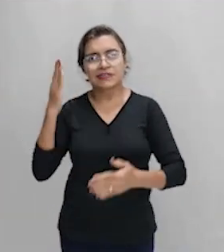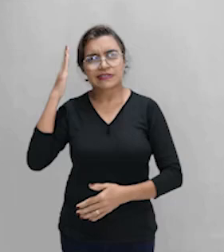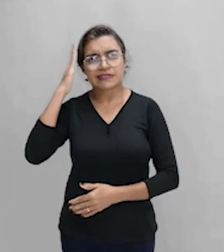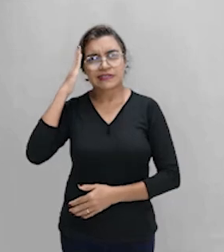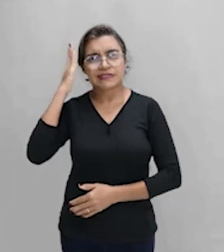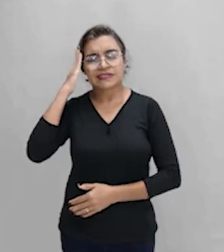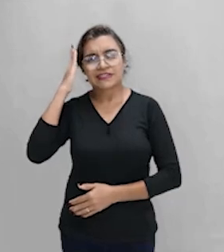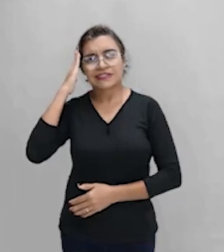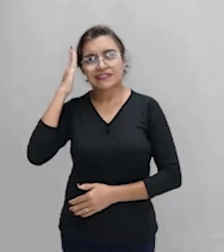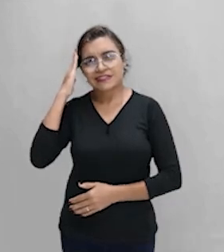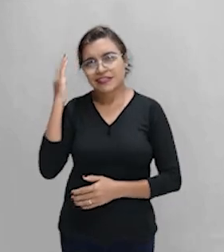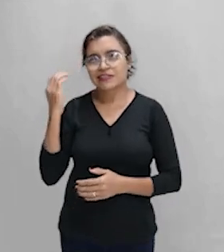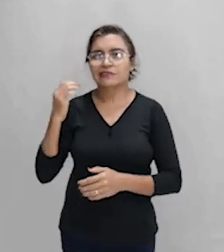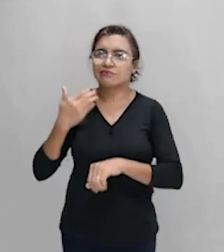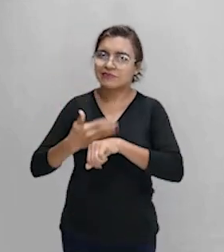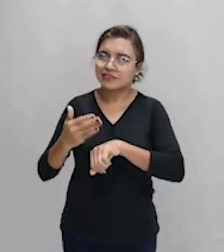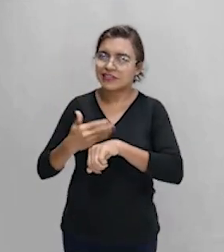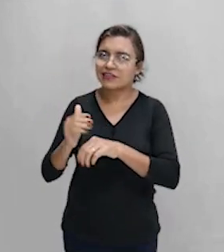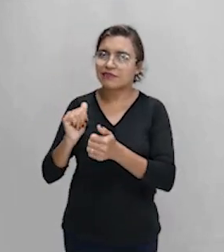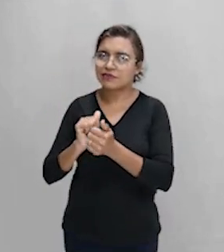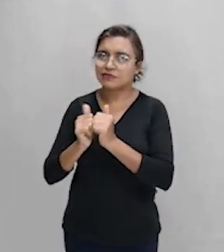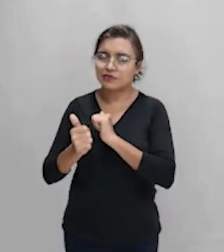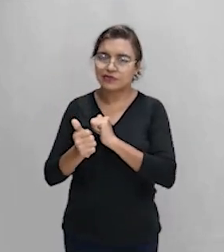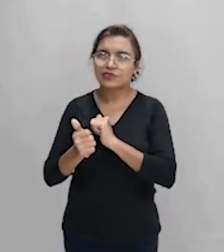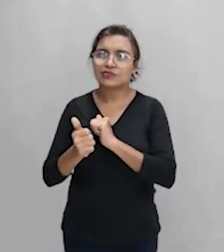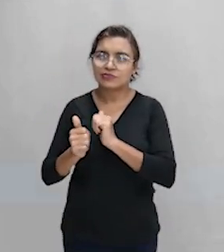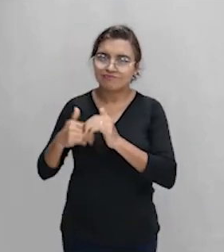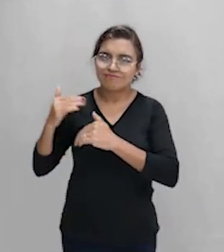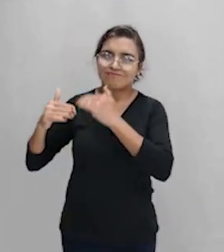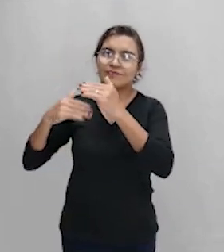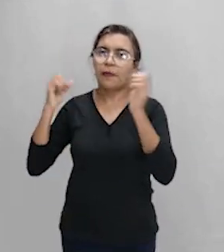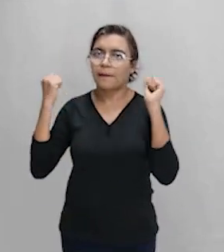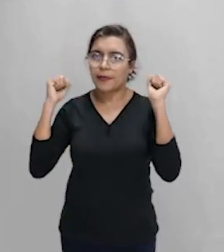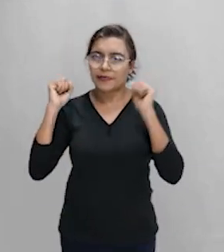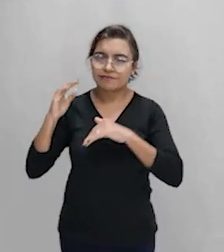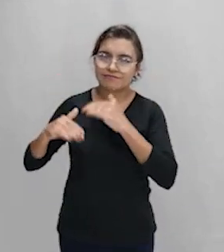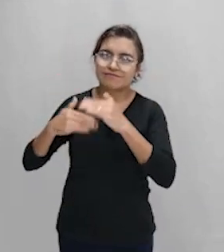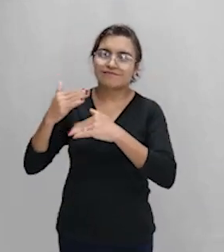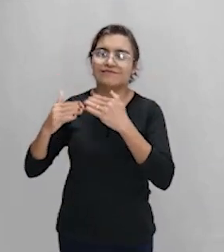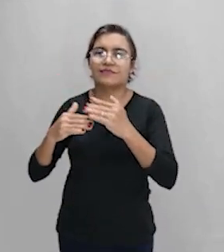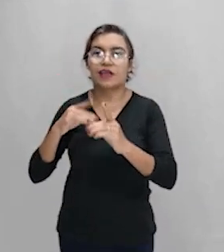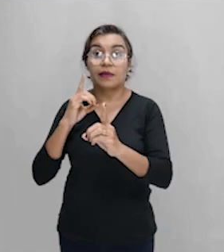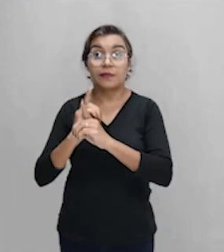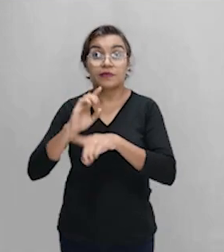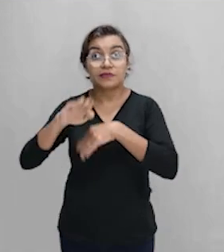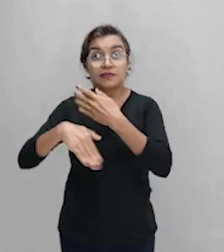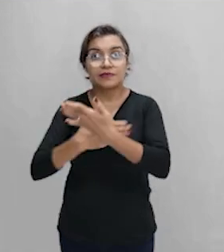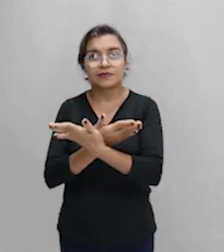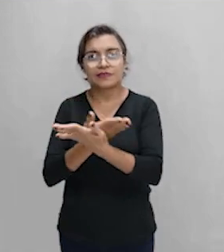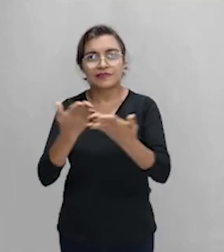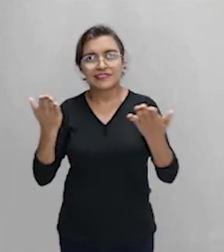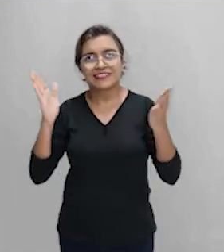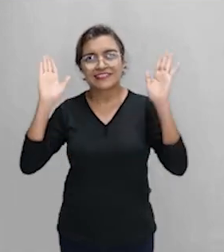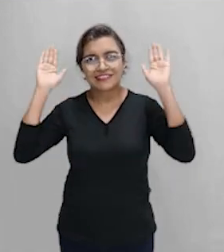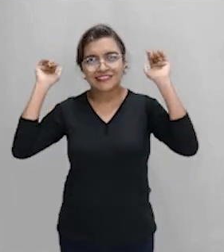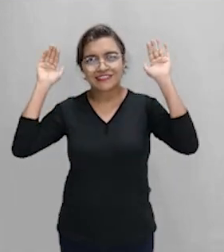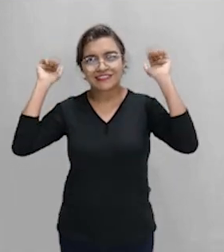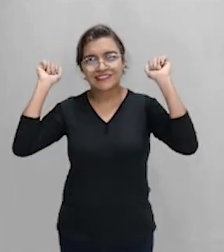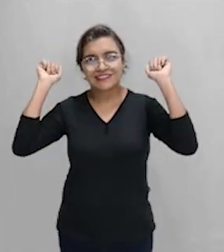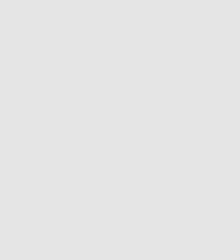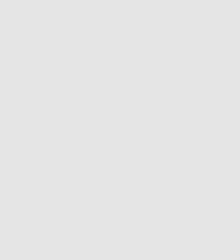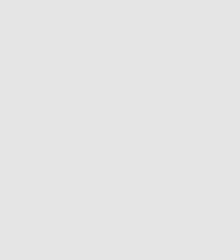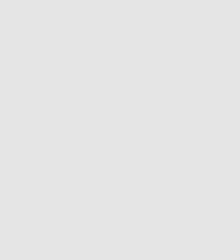aí um pouquinho sobre o treinamento esportivo em relação ao desempenho e ao treinamento excessivo. Até a nossa próxima aula. Vamos para cima, hein?